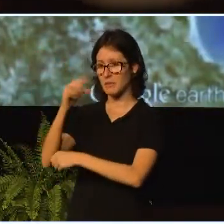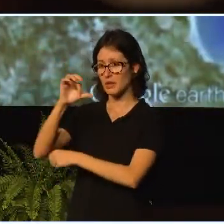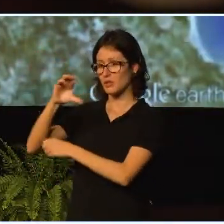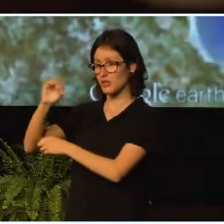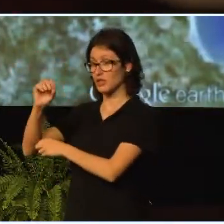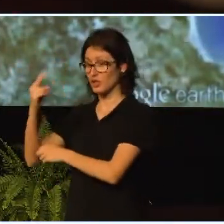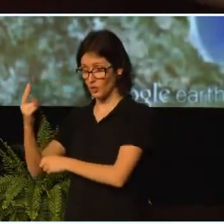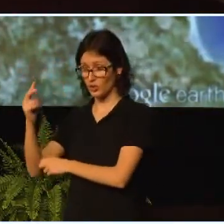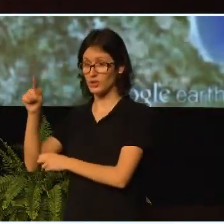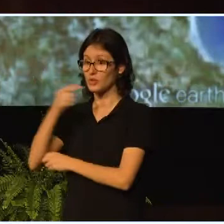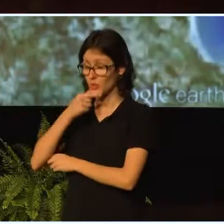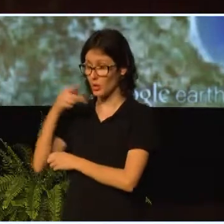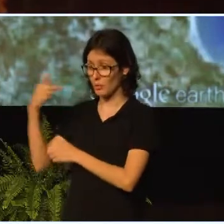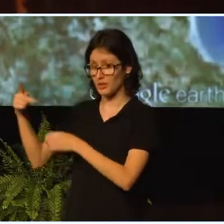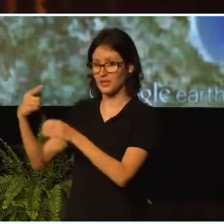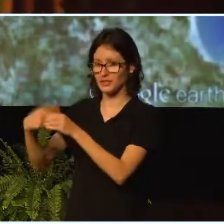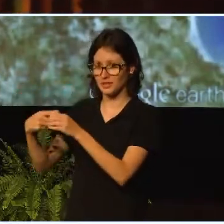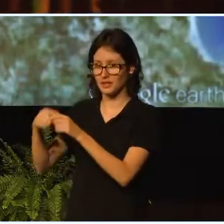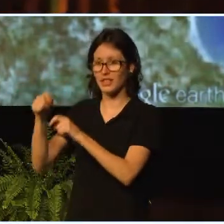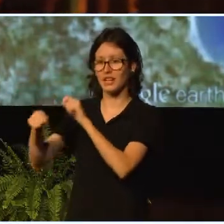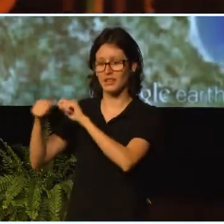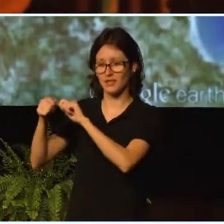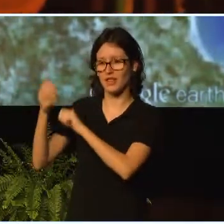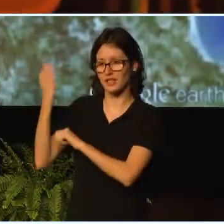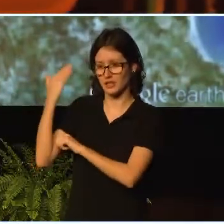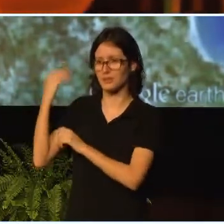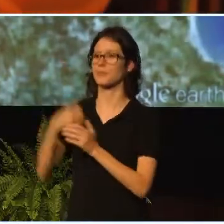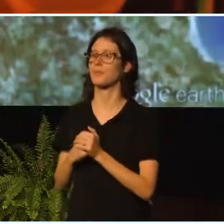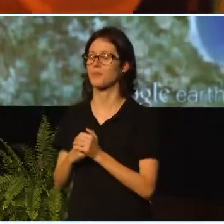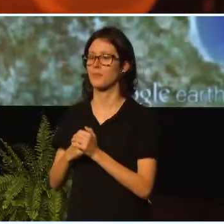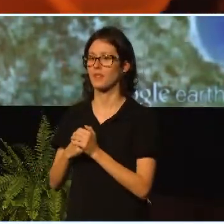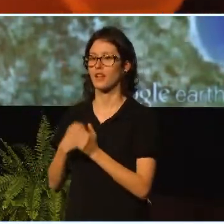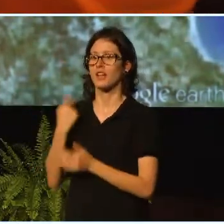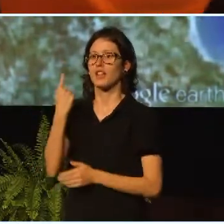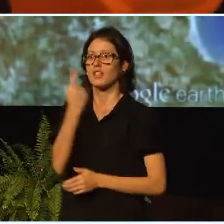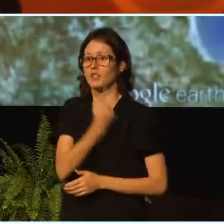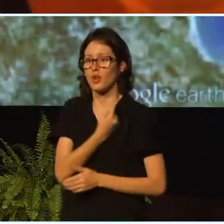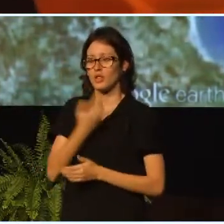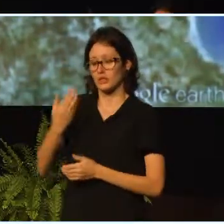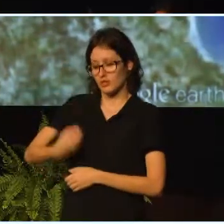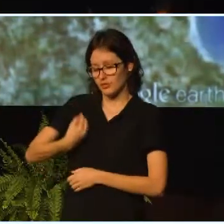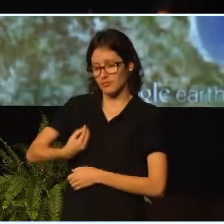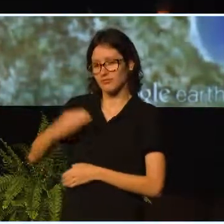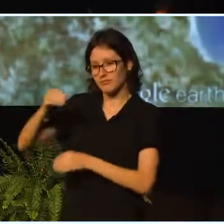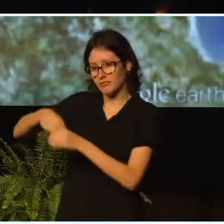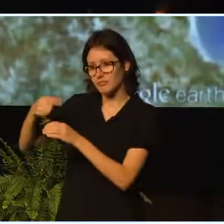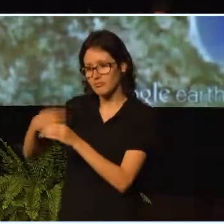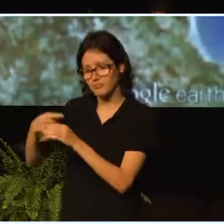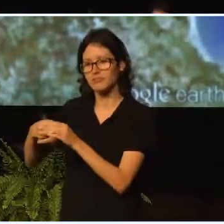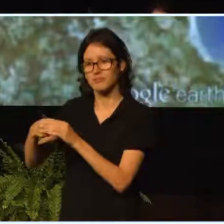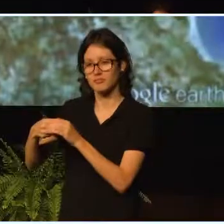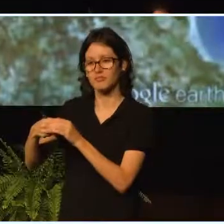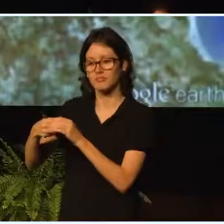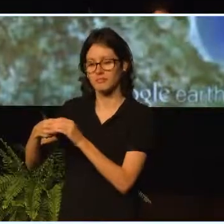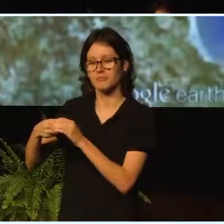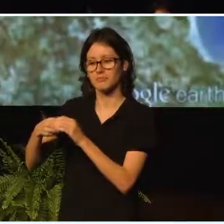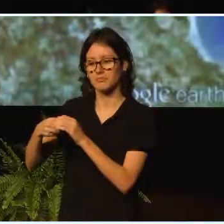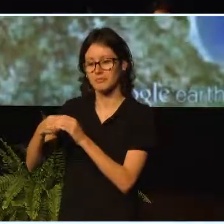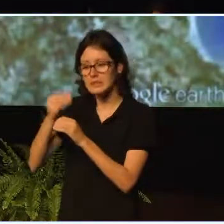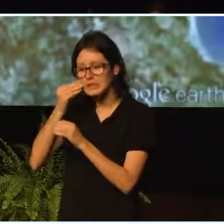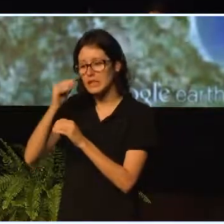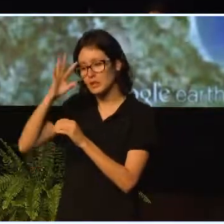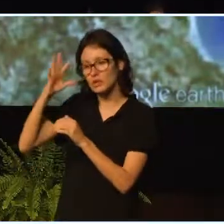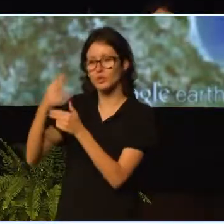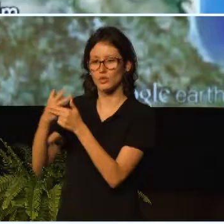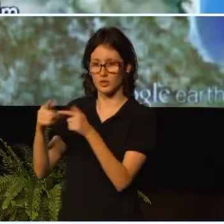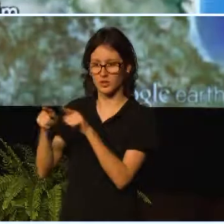macaibense. Naquela época fez isso. E nós estamos lá agora com o campus do cérebro. Então, é outra coisa que tem em